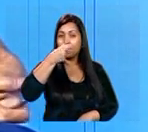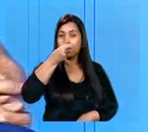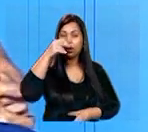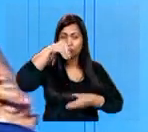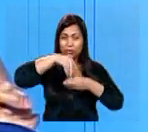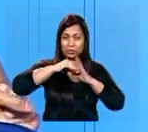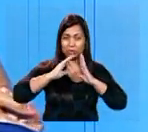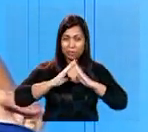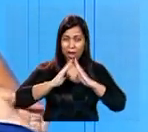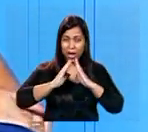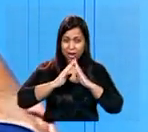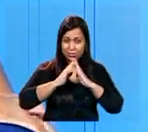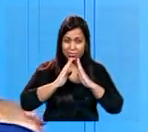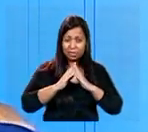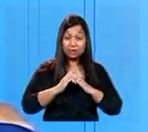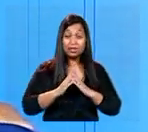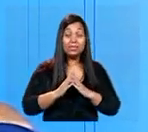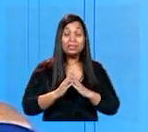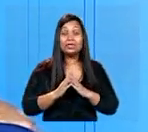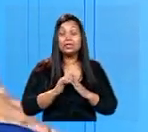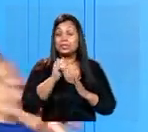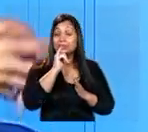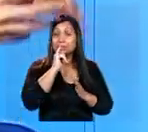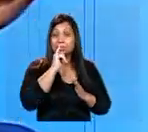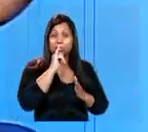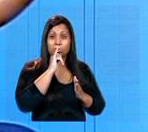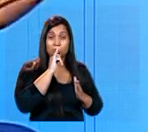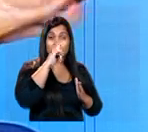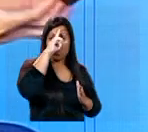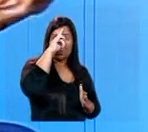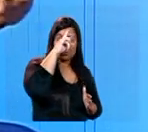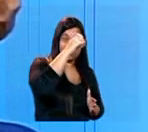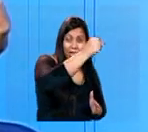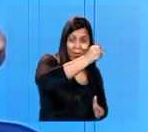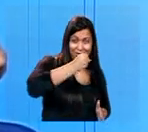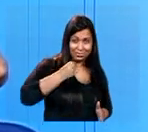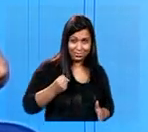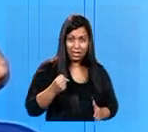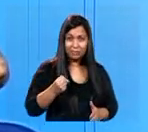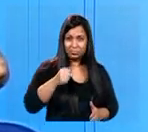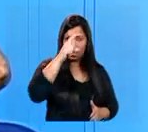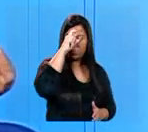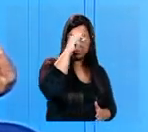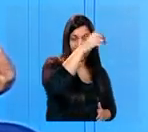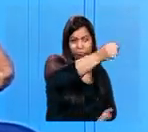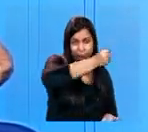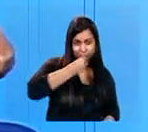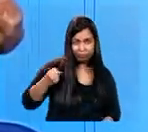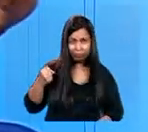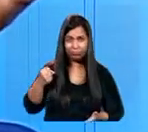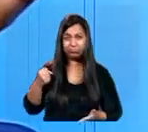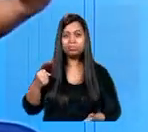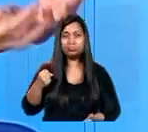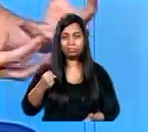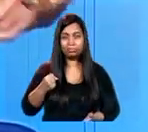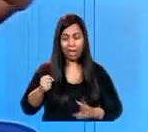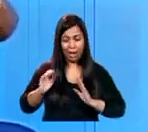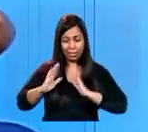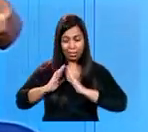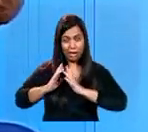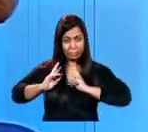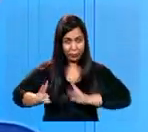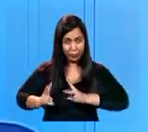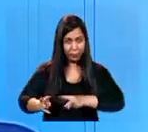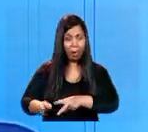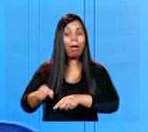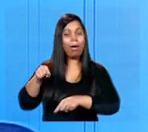antibiótico terapia de pacientes no domicílio, que para tirar o paciente do hospital, né, para que ele possa receber